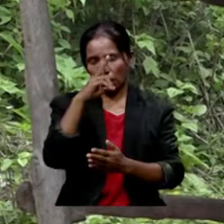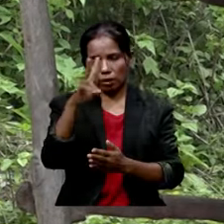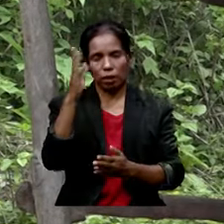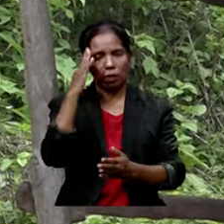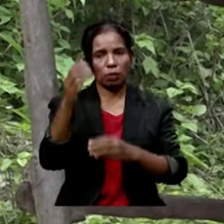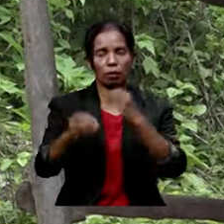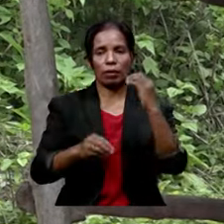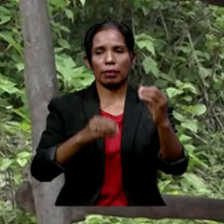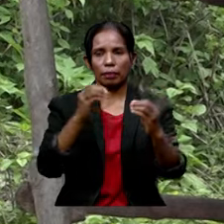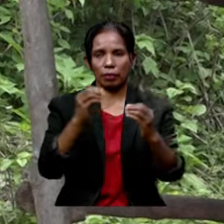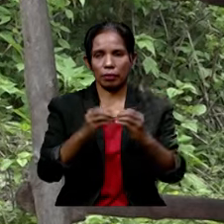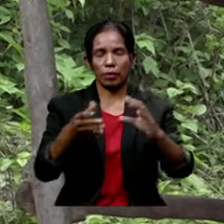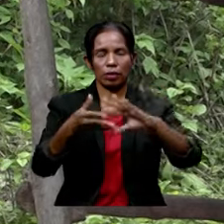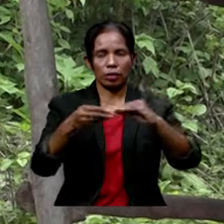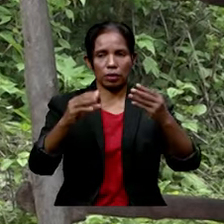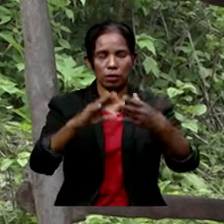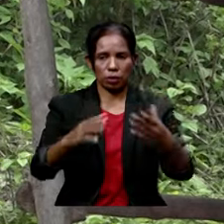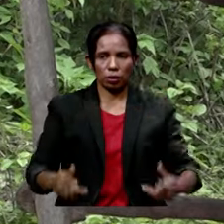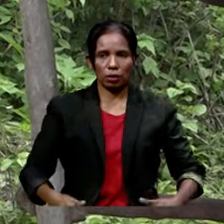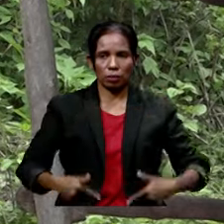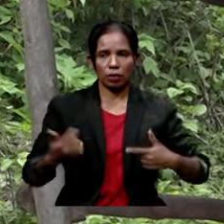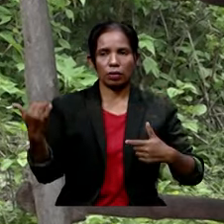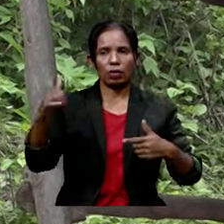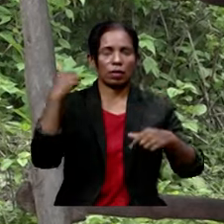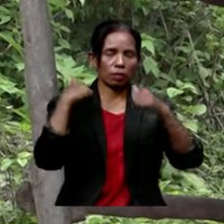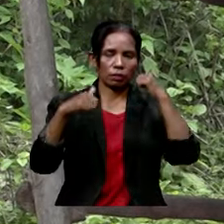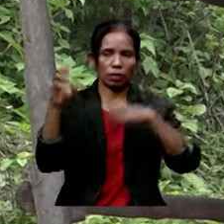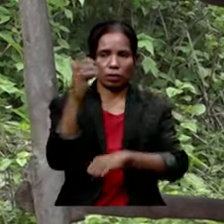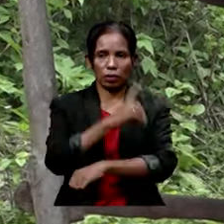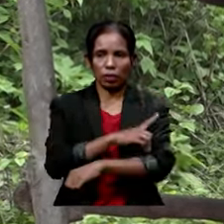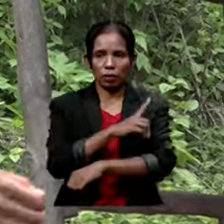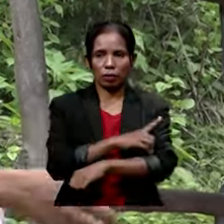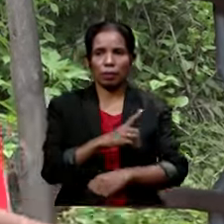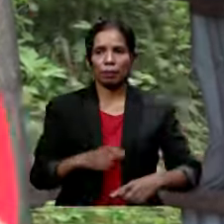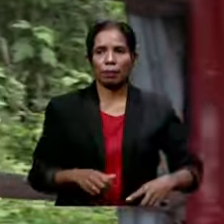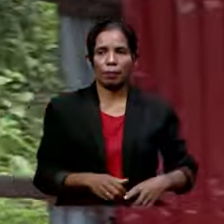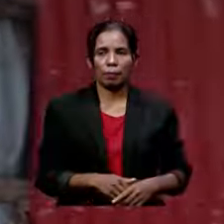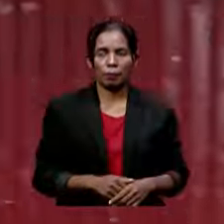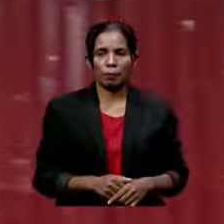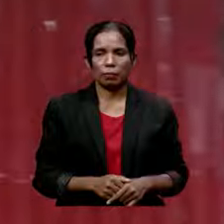klean kona ba istore morish no sira ni aktividade lor lorunia.